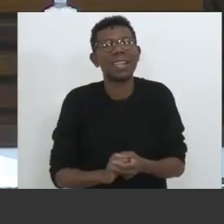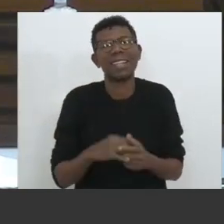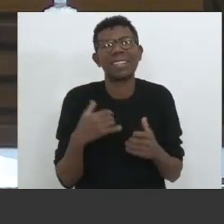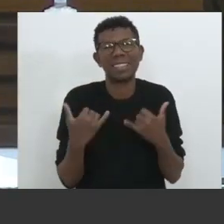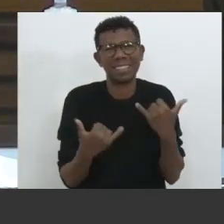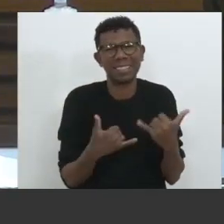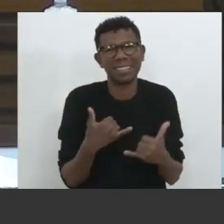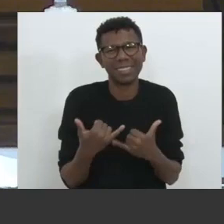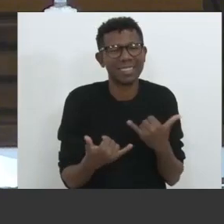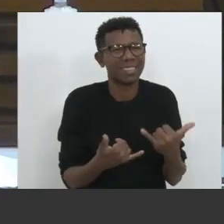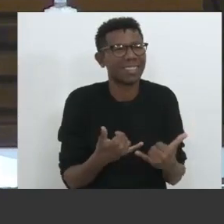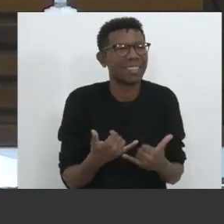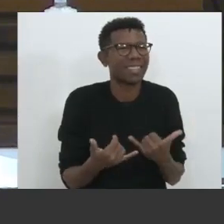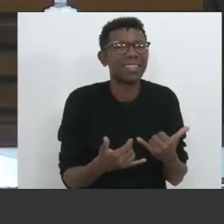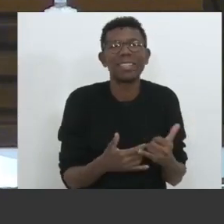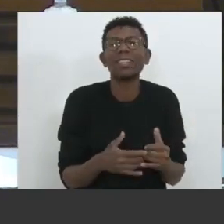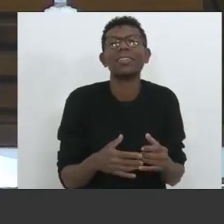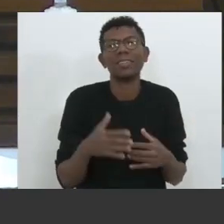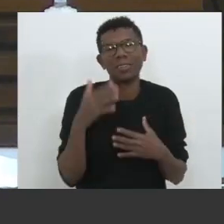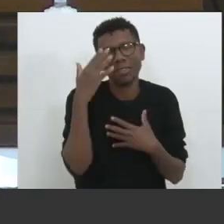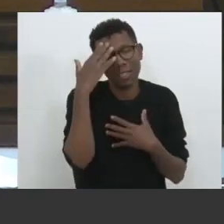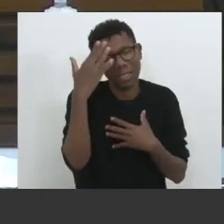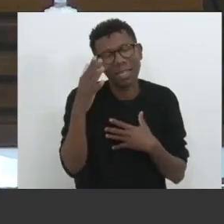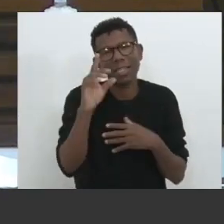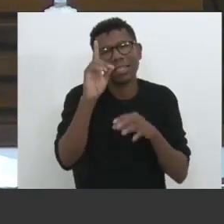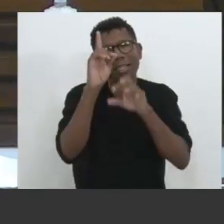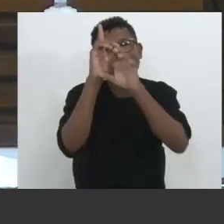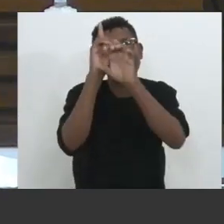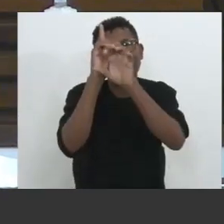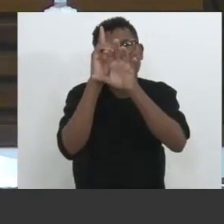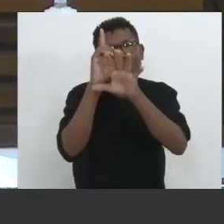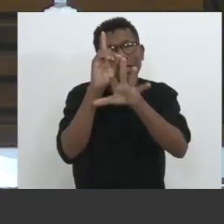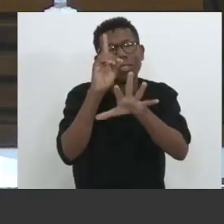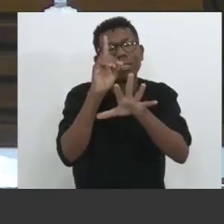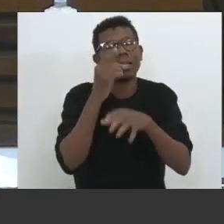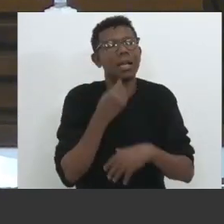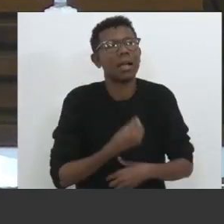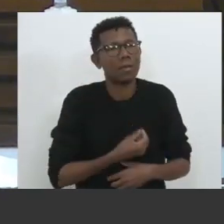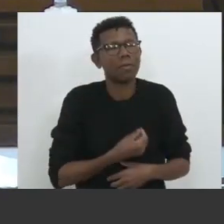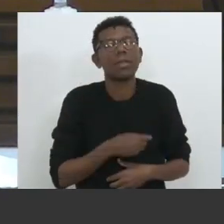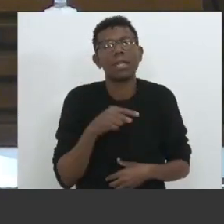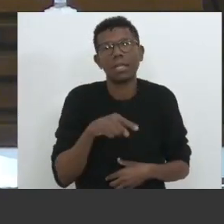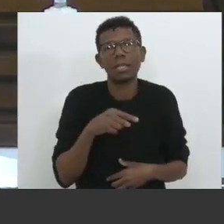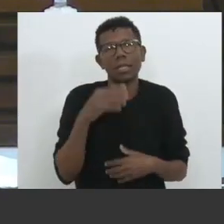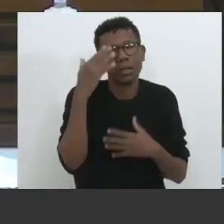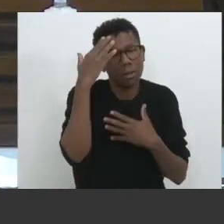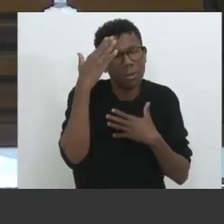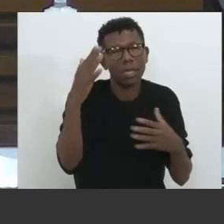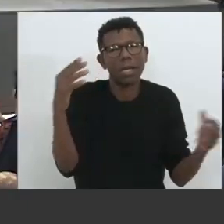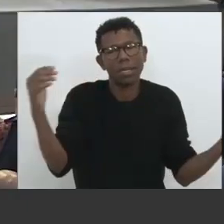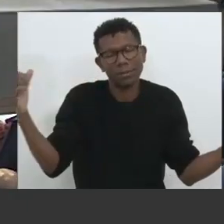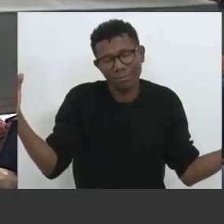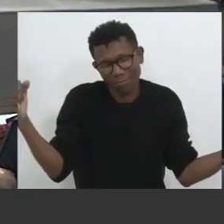então gente obrigado mesmo vamos com Deus obrigado pela presença de todos vocês tá obrigado mesmo